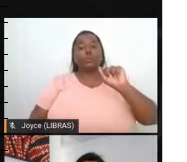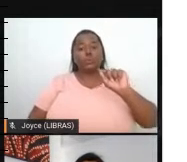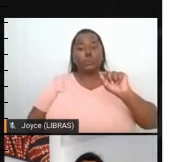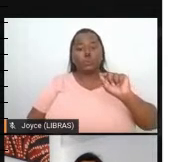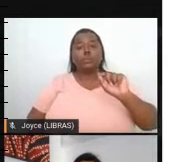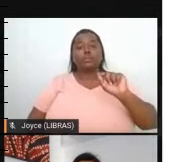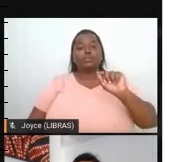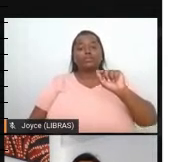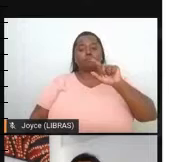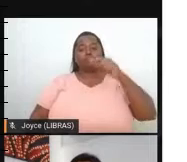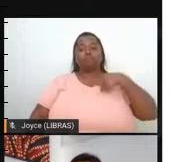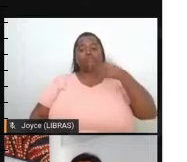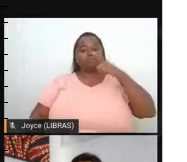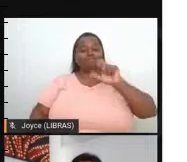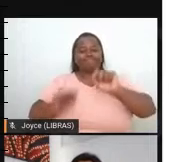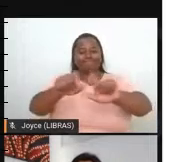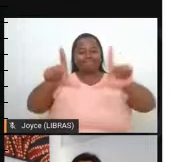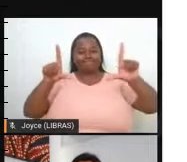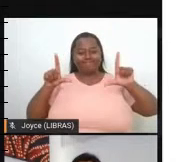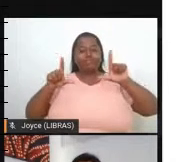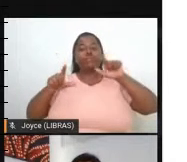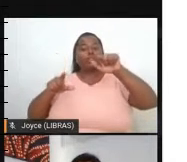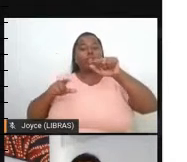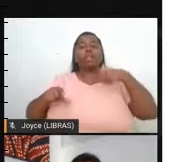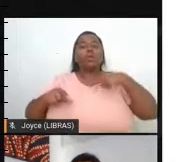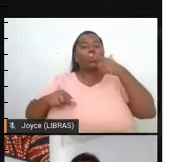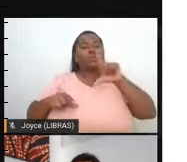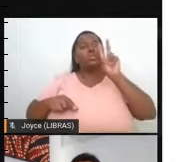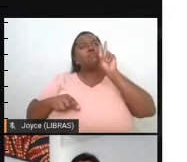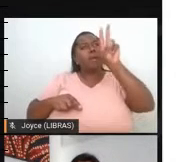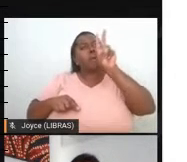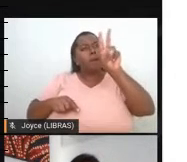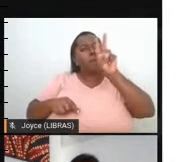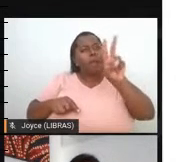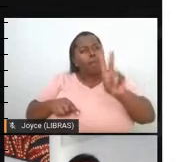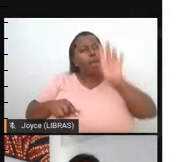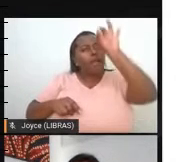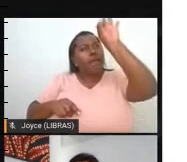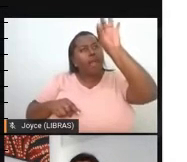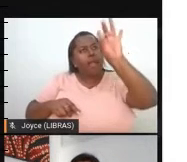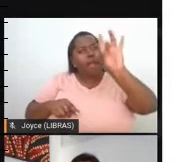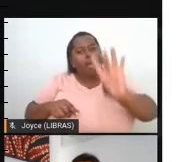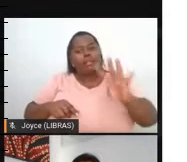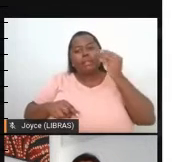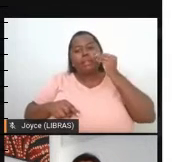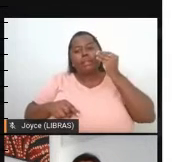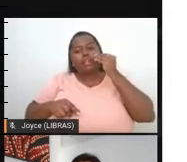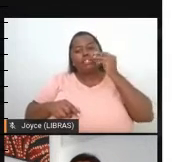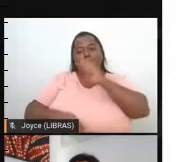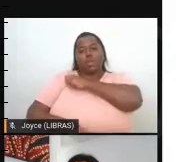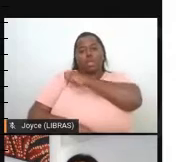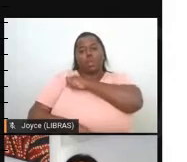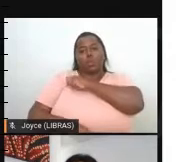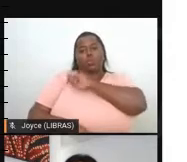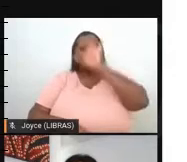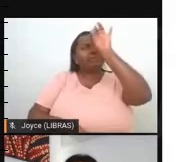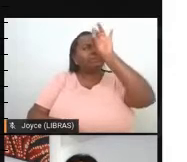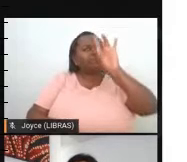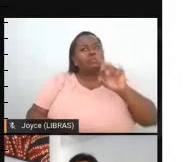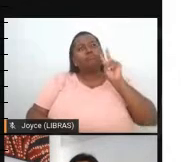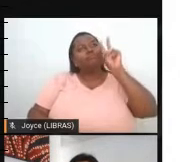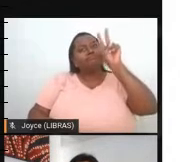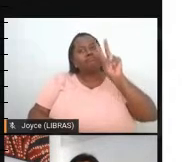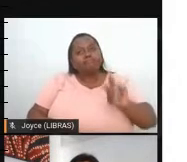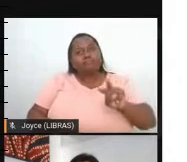algo assim, onde eu vou verificar todas as tentativas dos alunos, tá? Então, e aqui